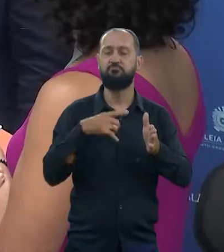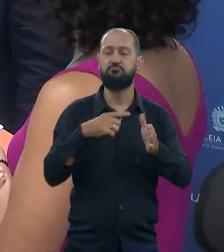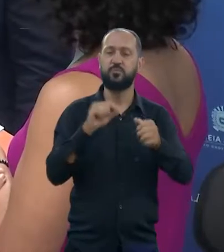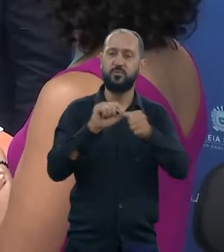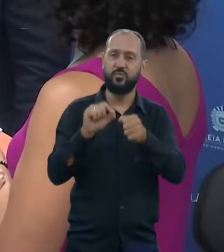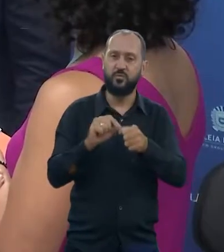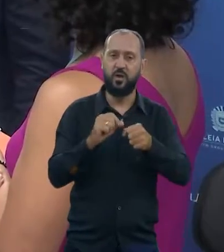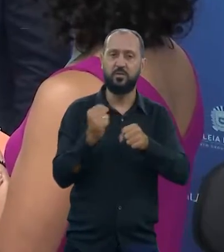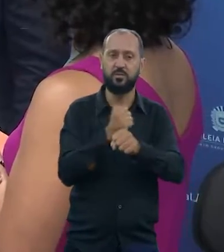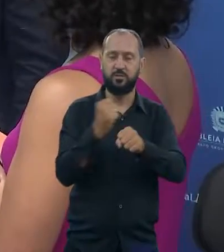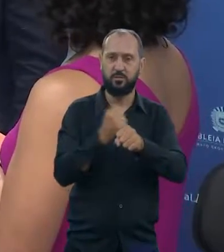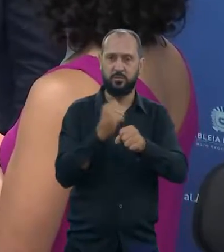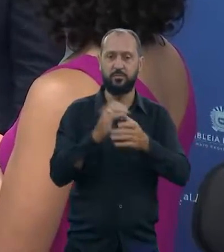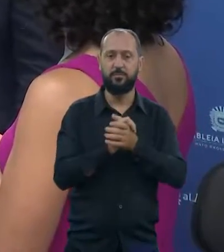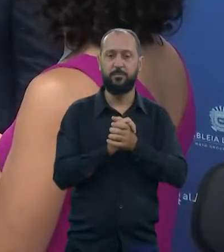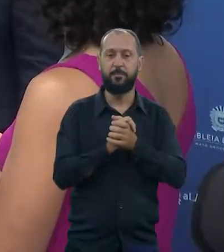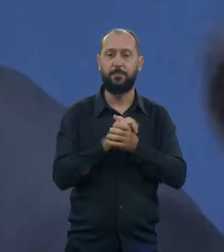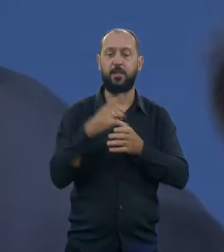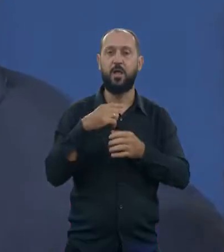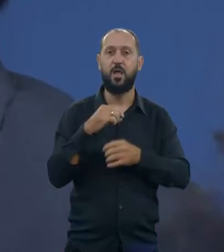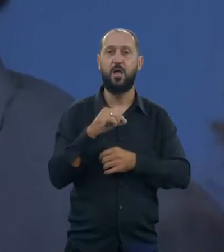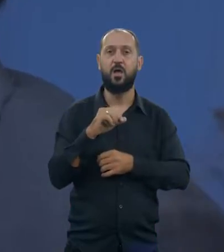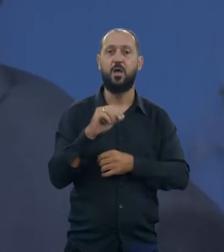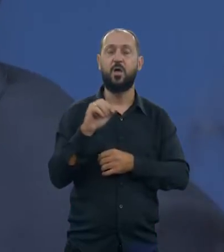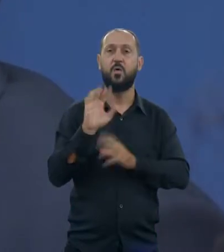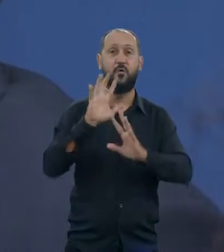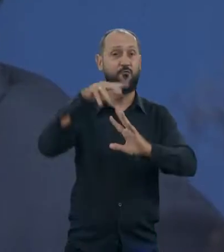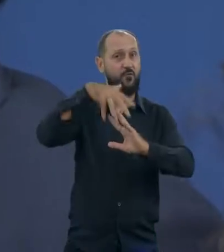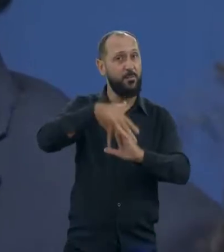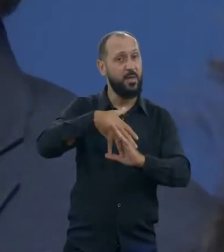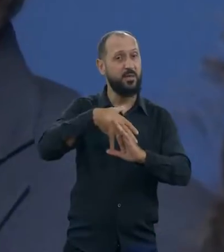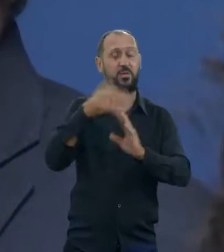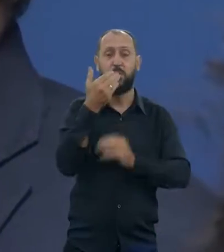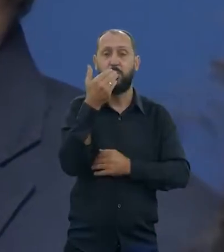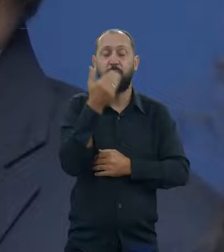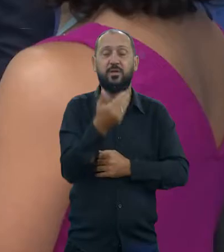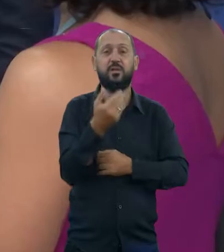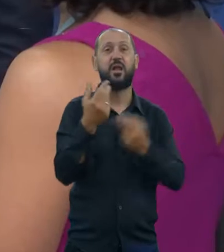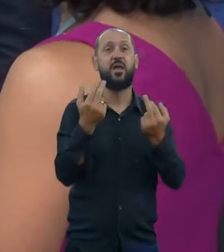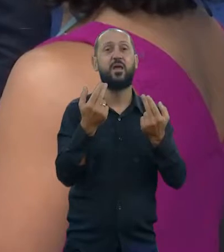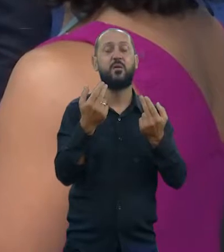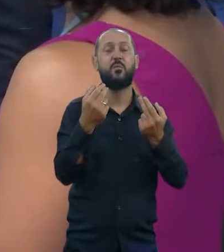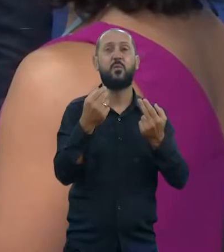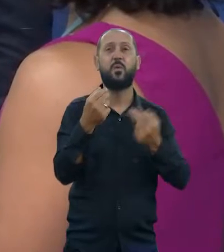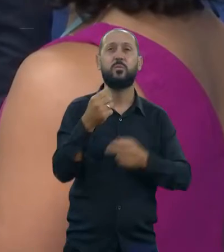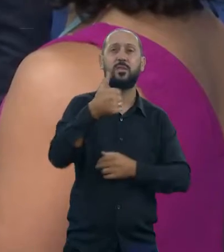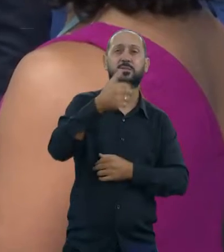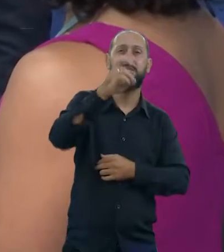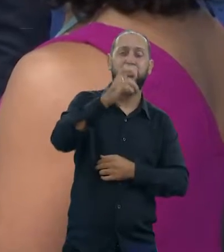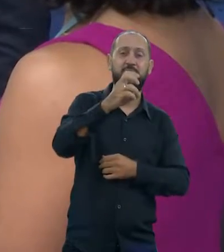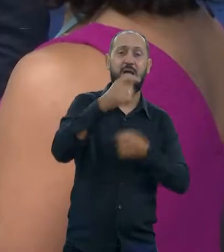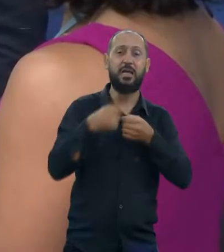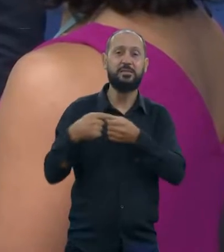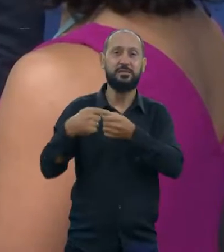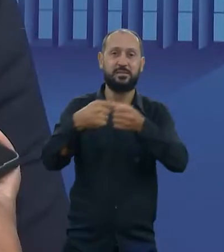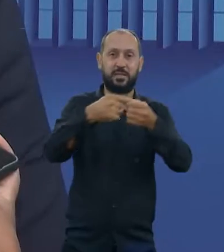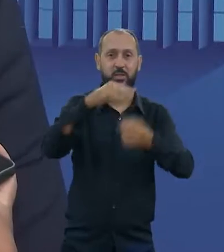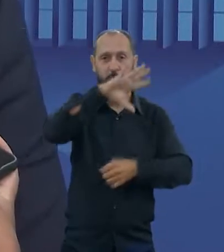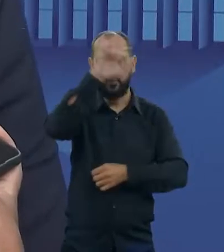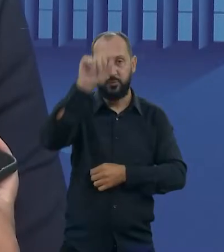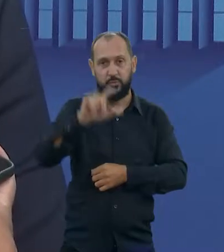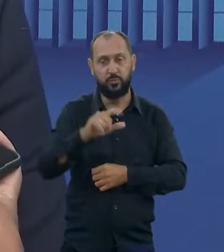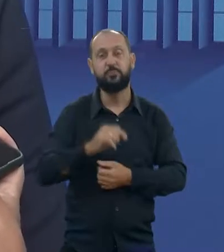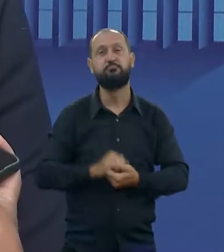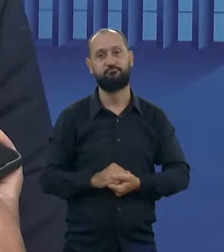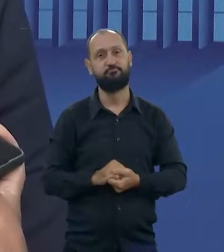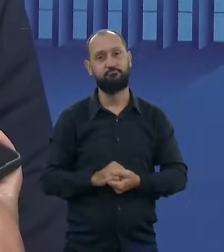de execução ou para execução. As demandas da UFMS, elas seriam equivalentes a uma 15ª cidade do estado